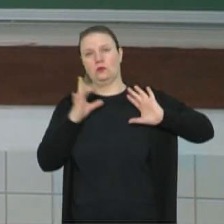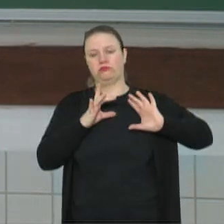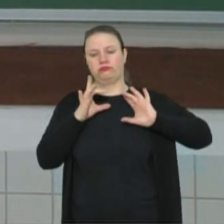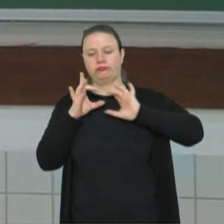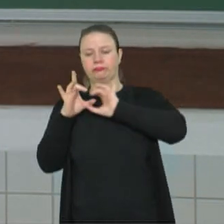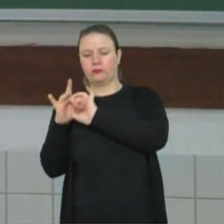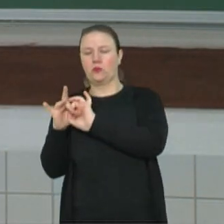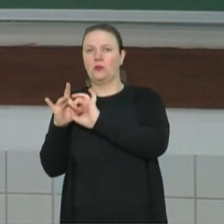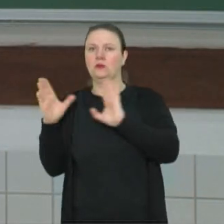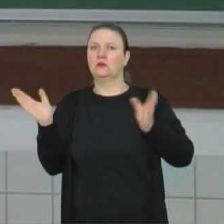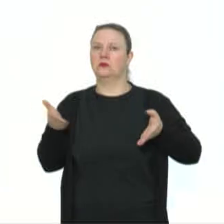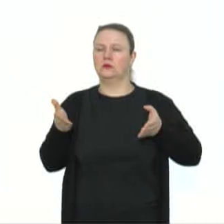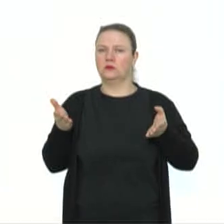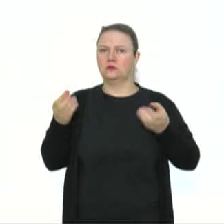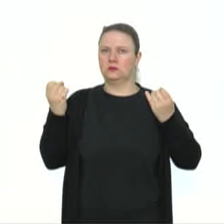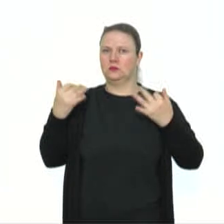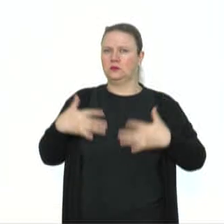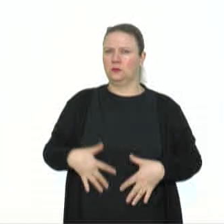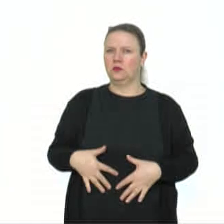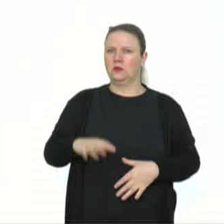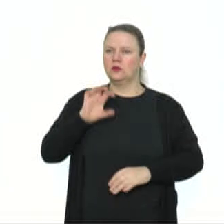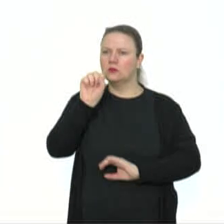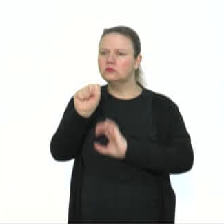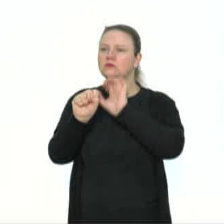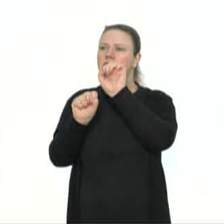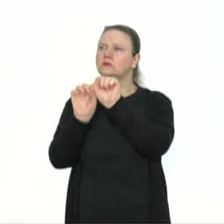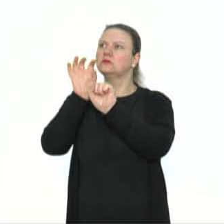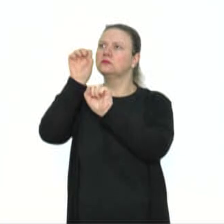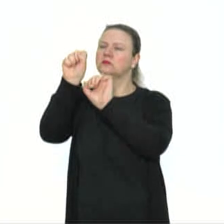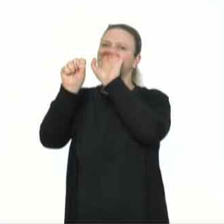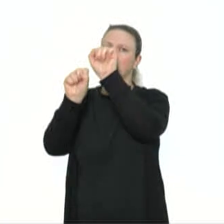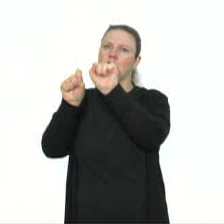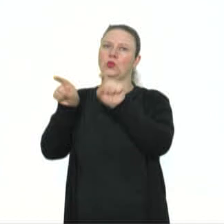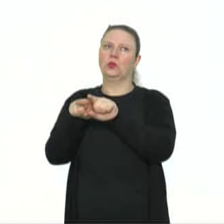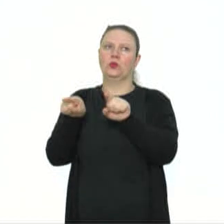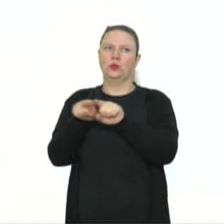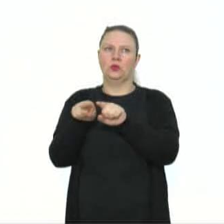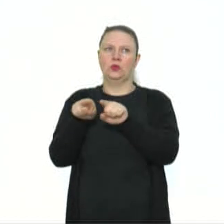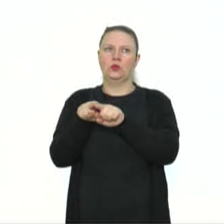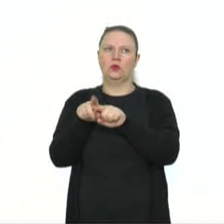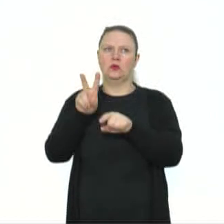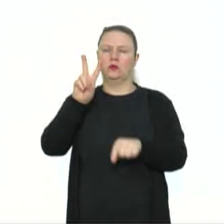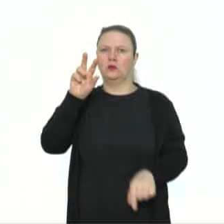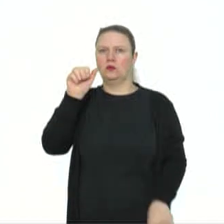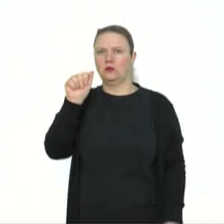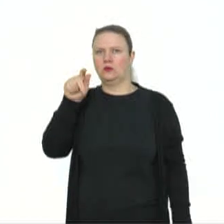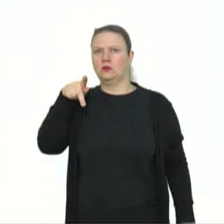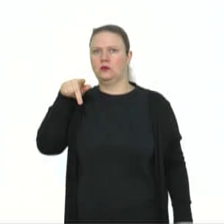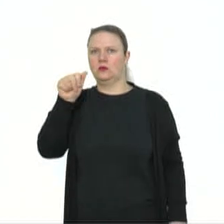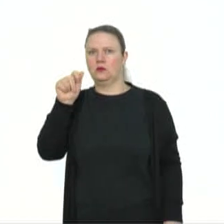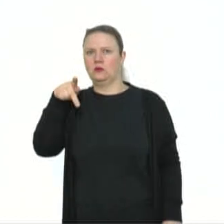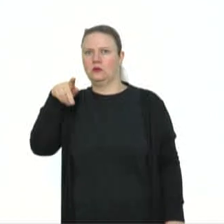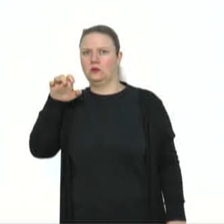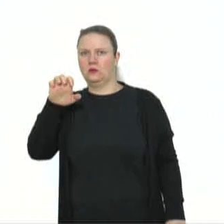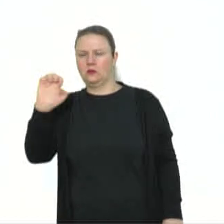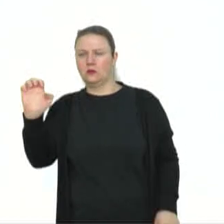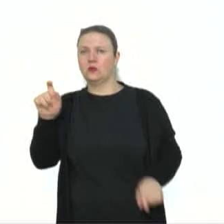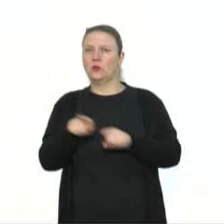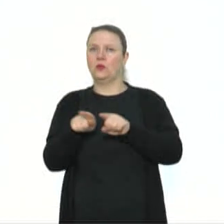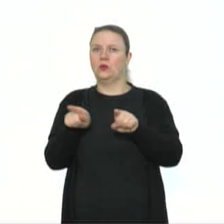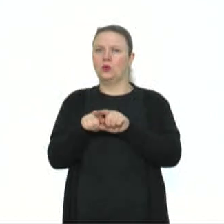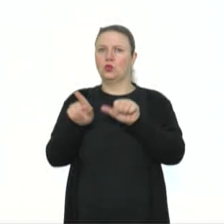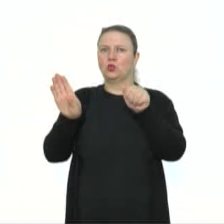escalada para vocês aqui, que fala o quê? A escalada, também chamada de varapa, é o nome empregado como substantivo